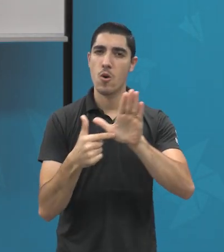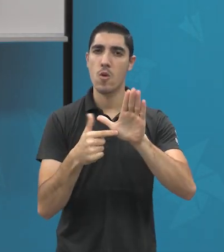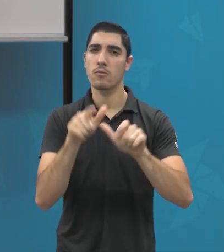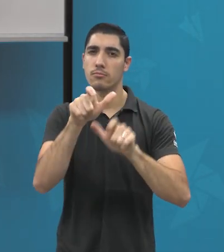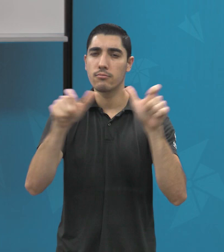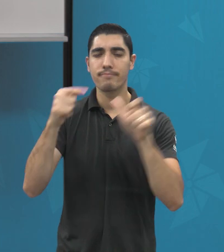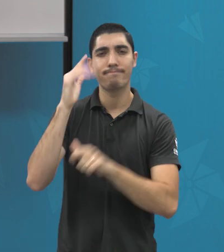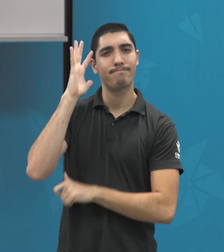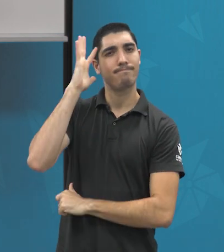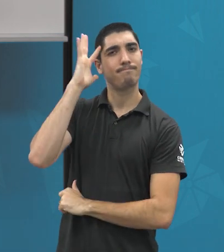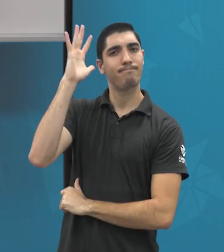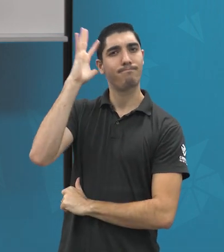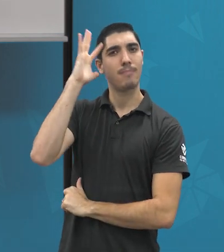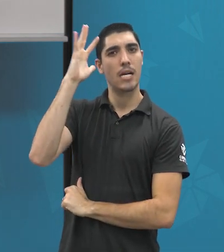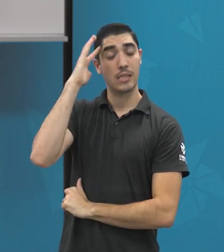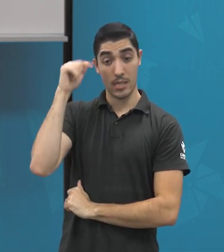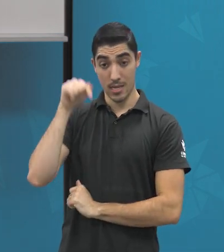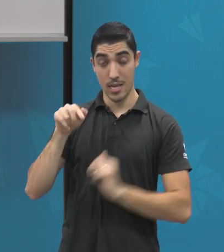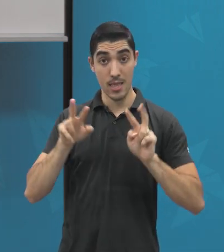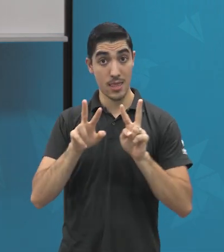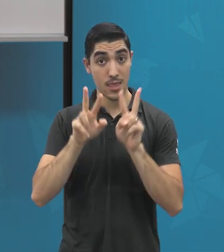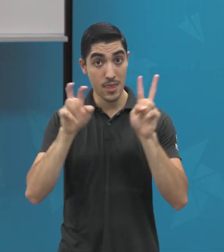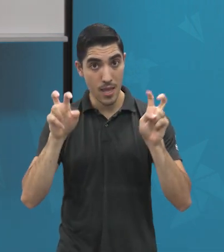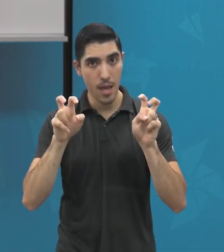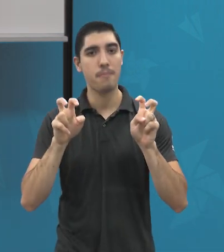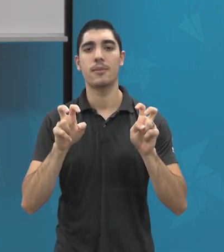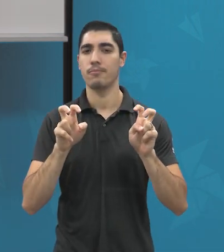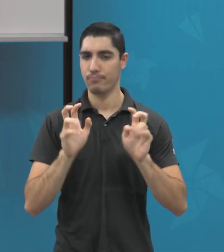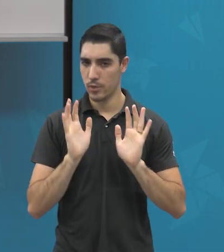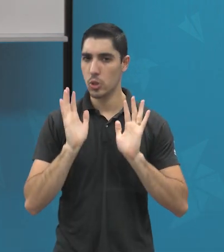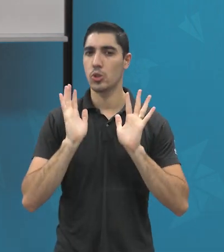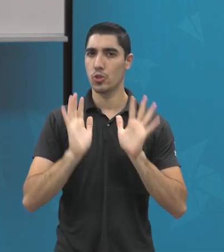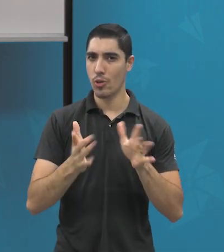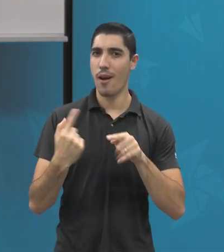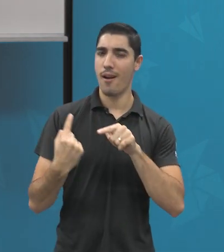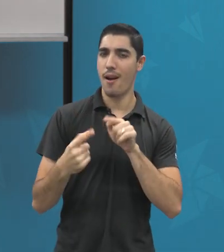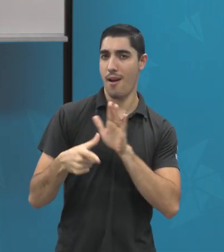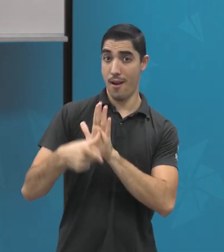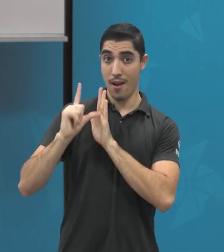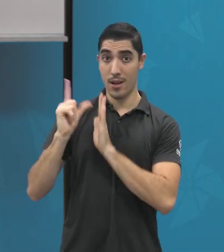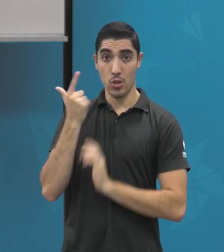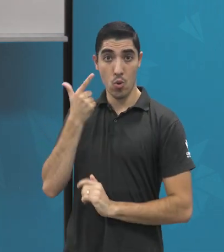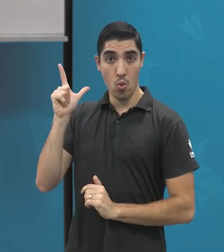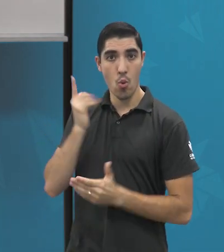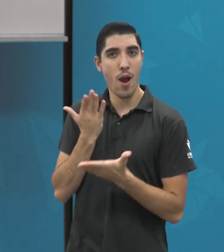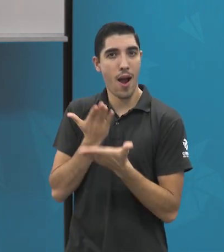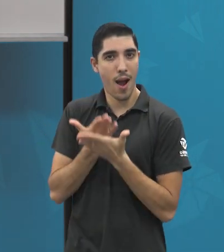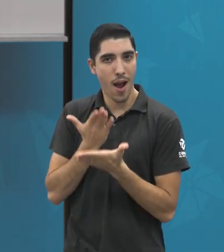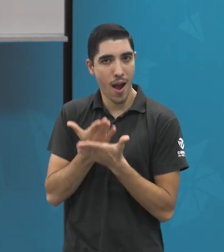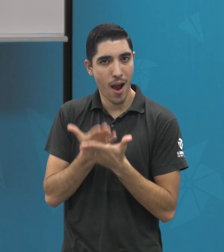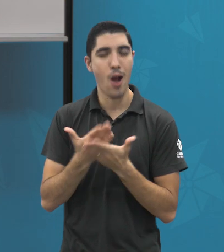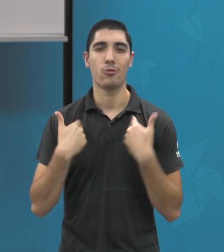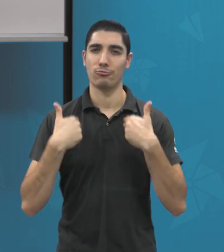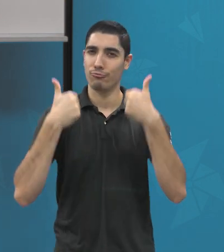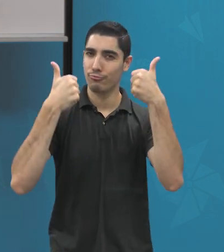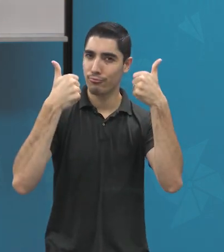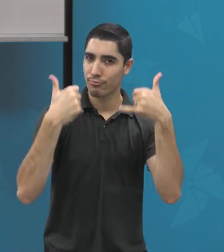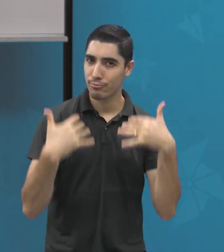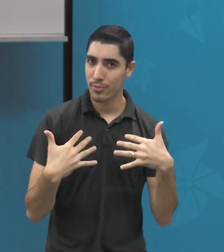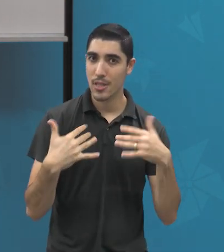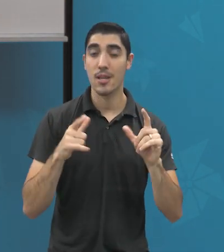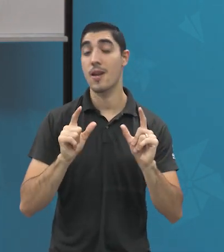respeito de um tema e um problema que eu já havia trazido para vocês em outros encontros, que é o